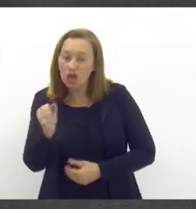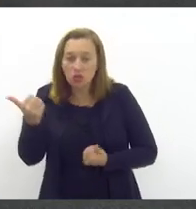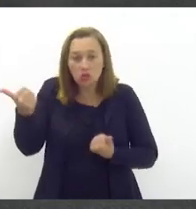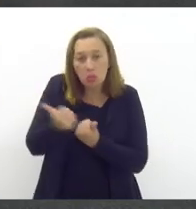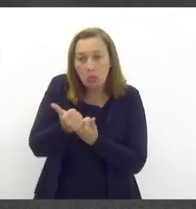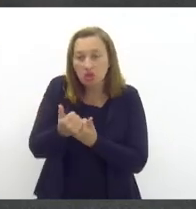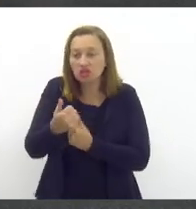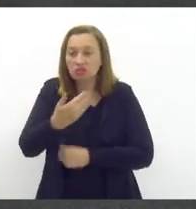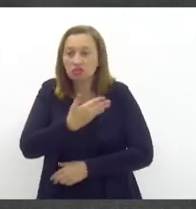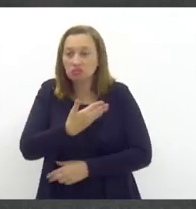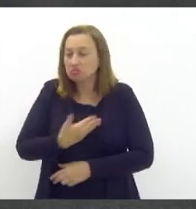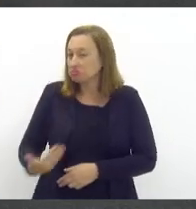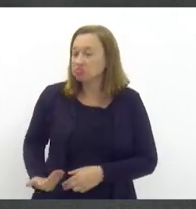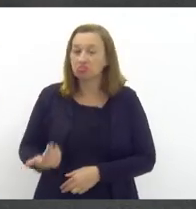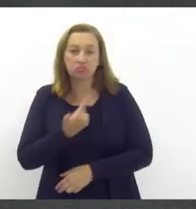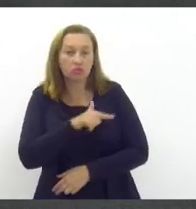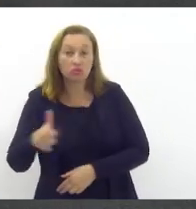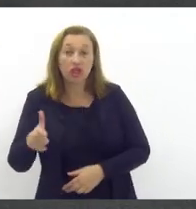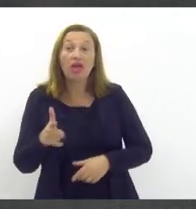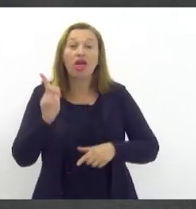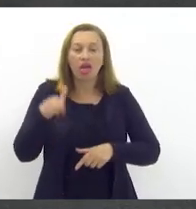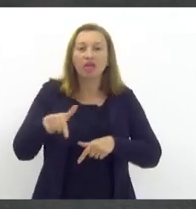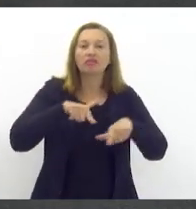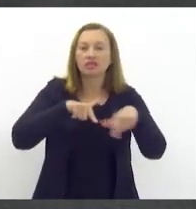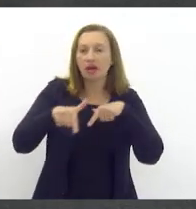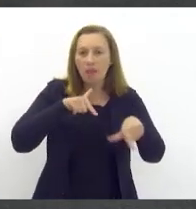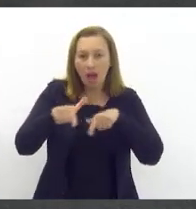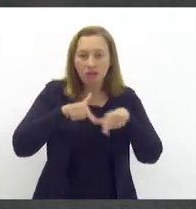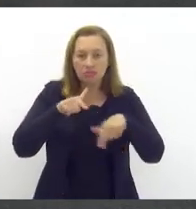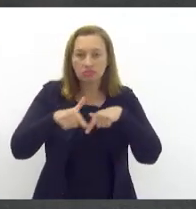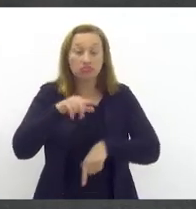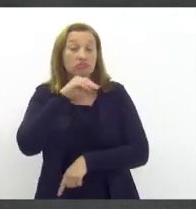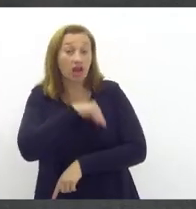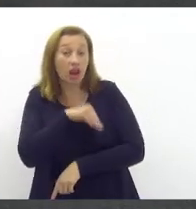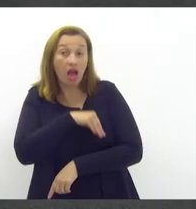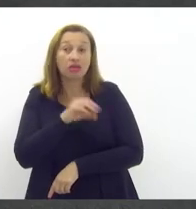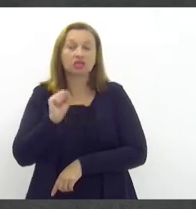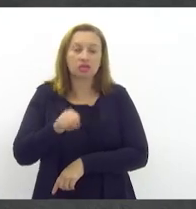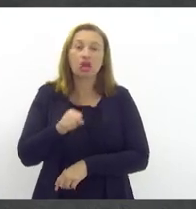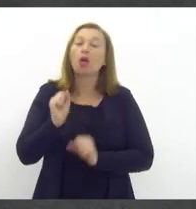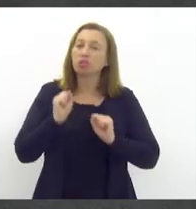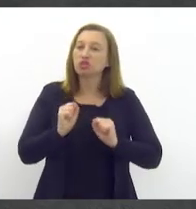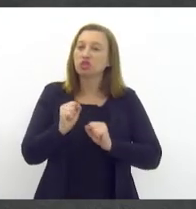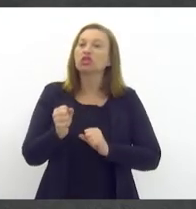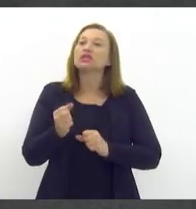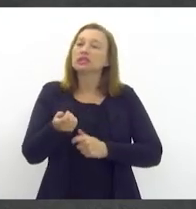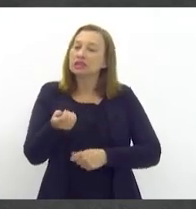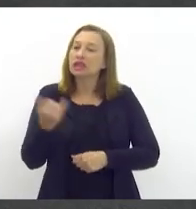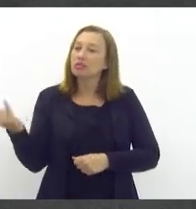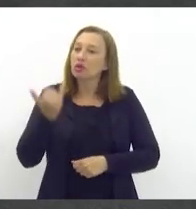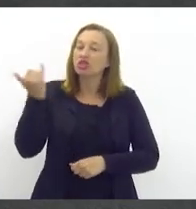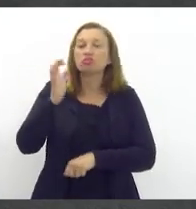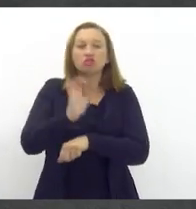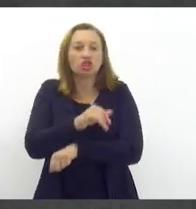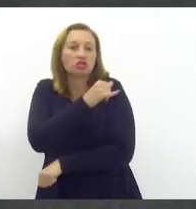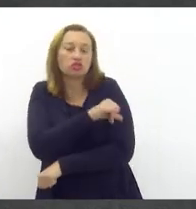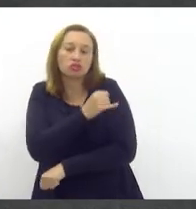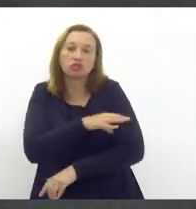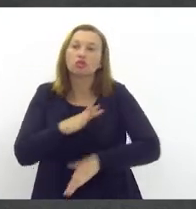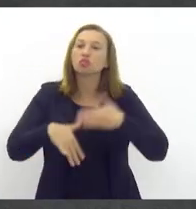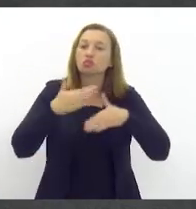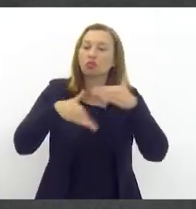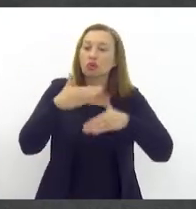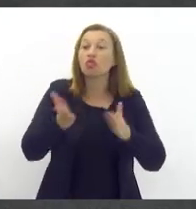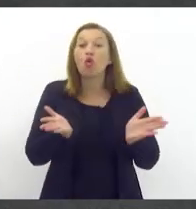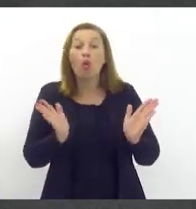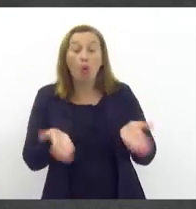público. Então, é trabalho, é renda, poderia ser um circuito econômico importante para o Estado do Rio de Janeiro.